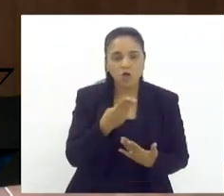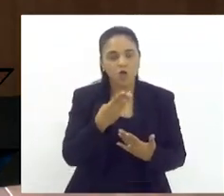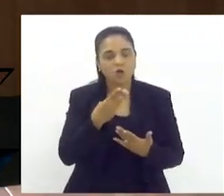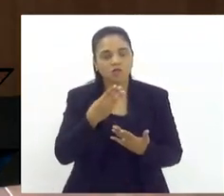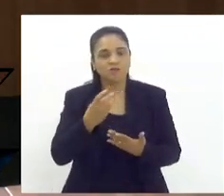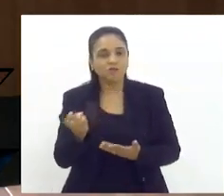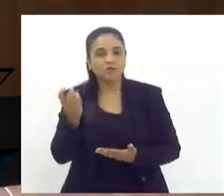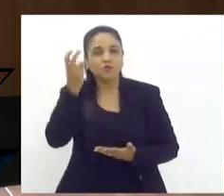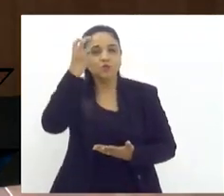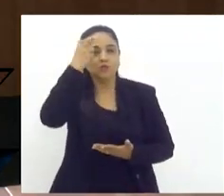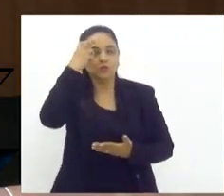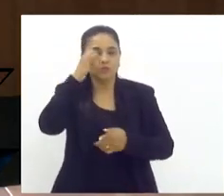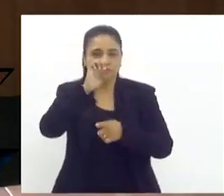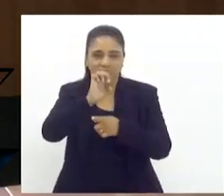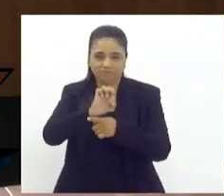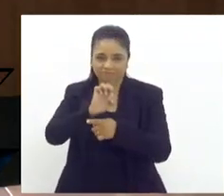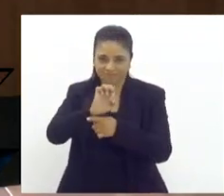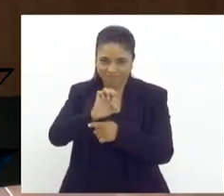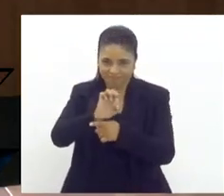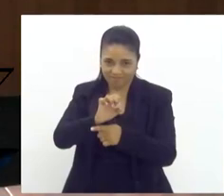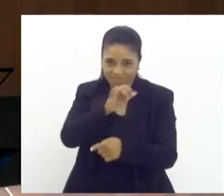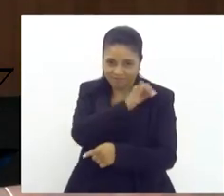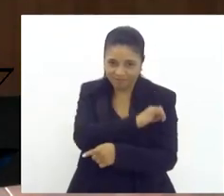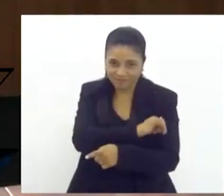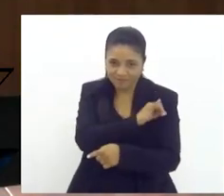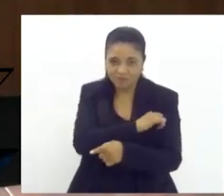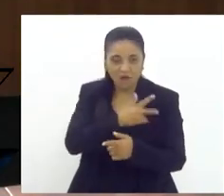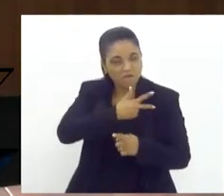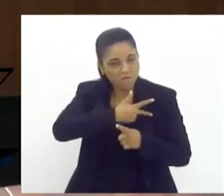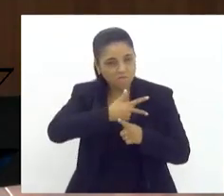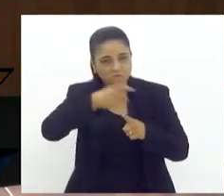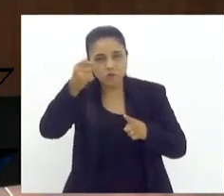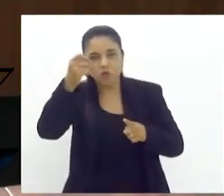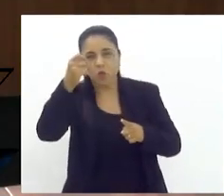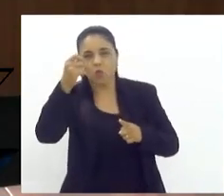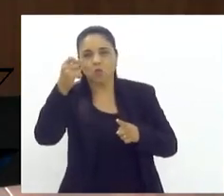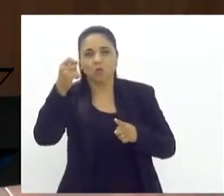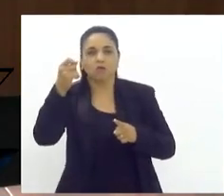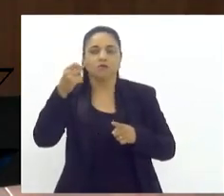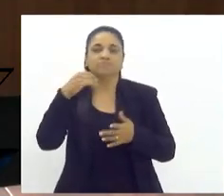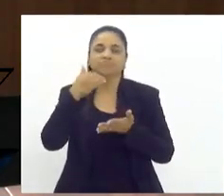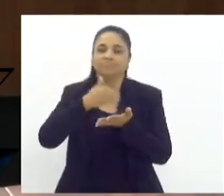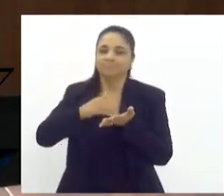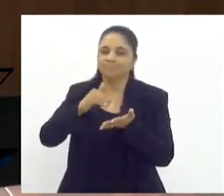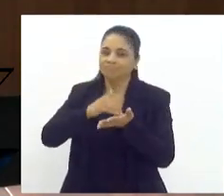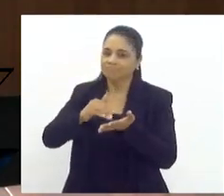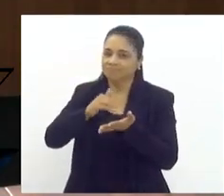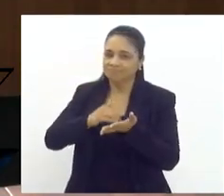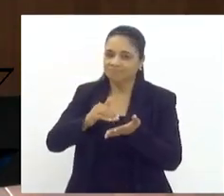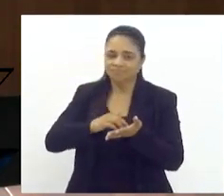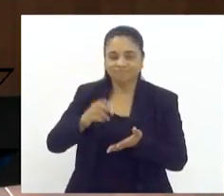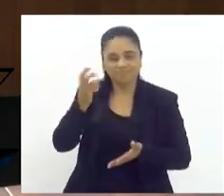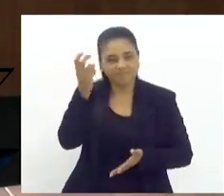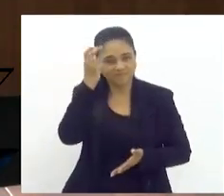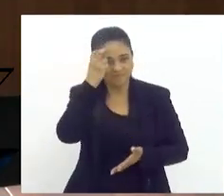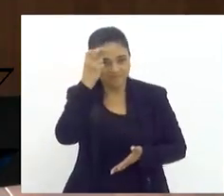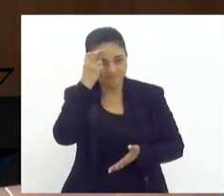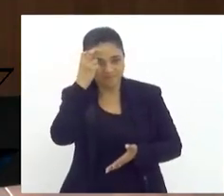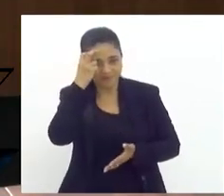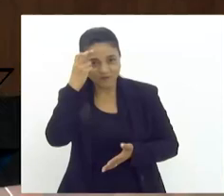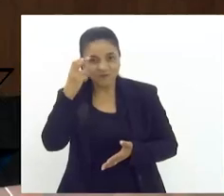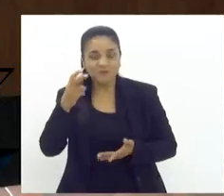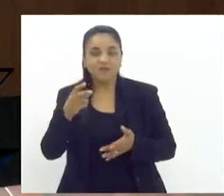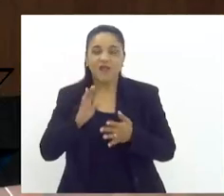Estado do Rio de Janeiro então uma vitória da comissão de Cultura uma vitória também da Secretaria de Estado de cultura que